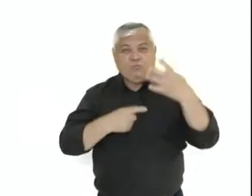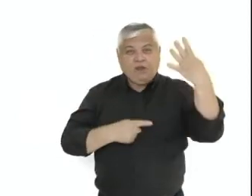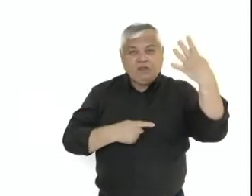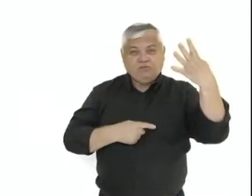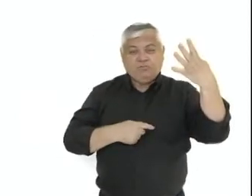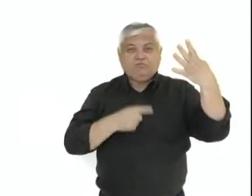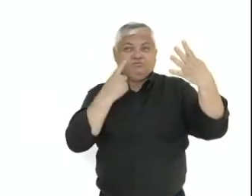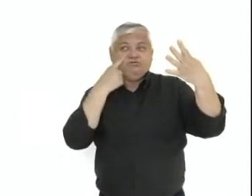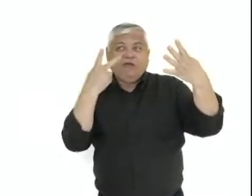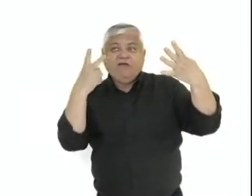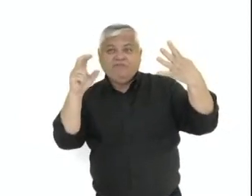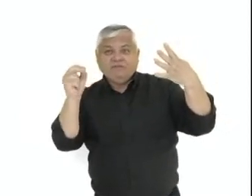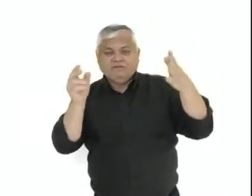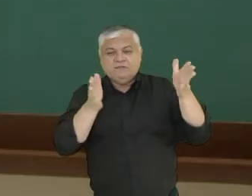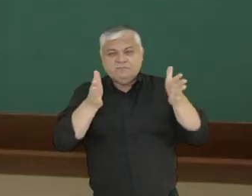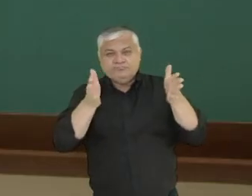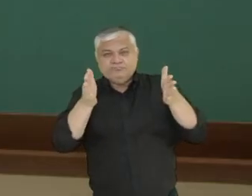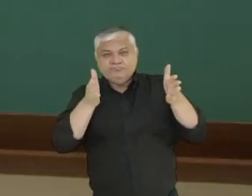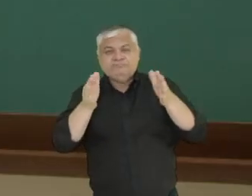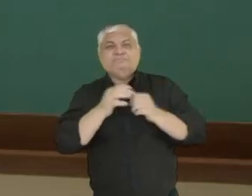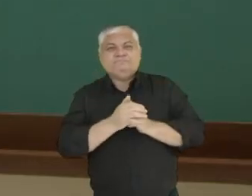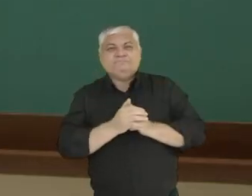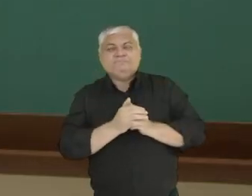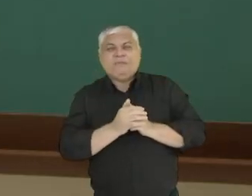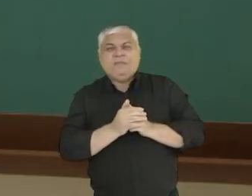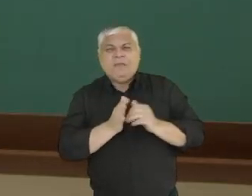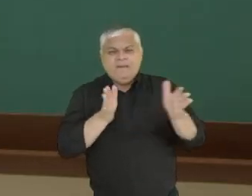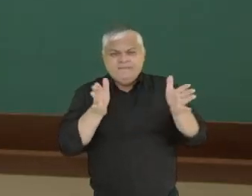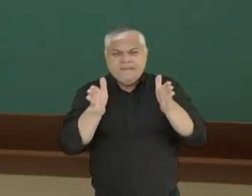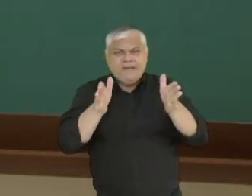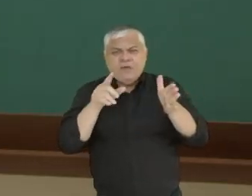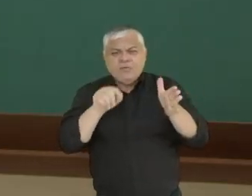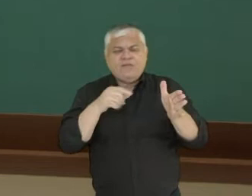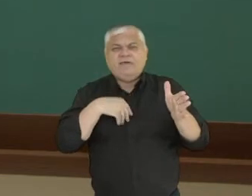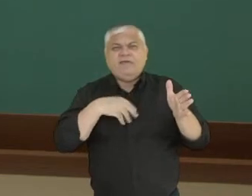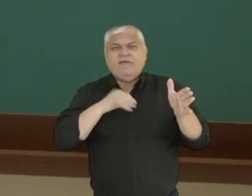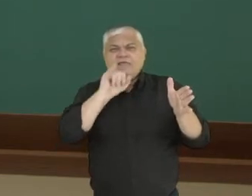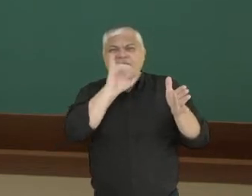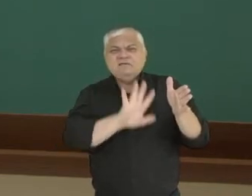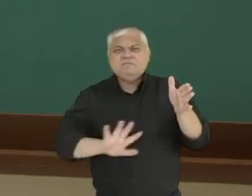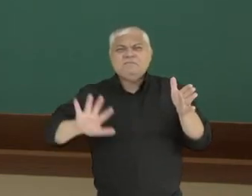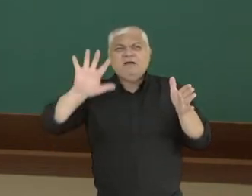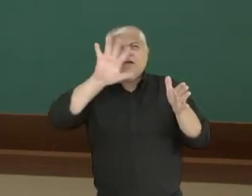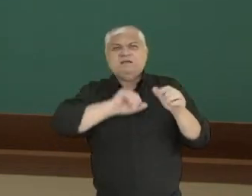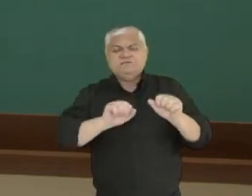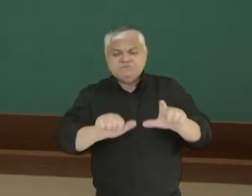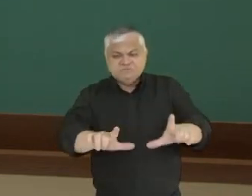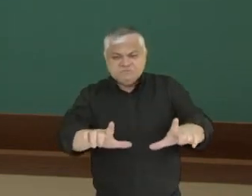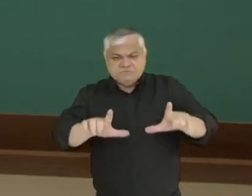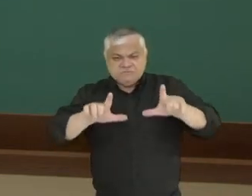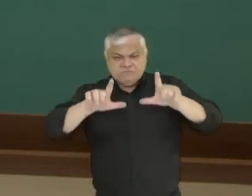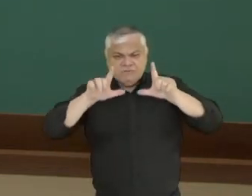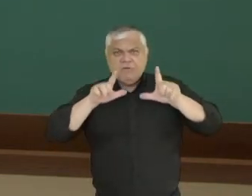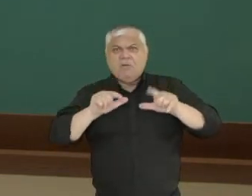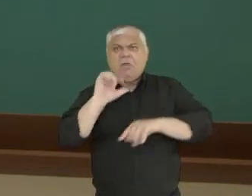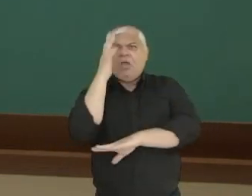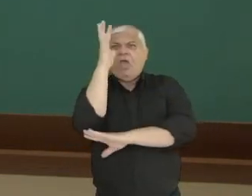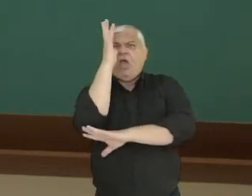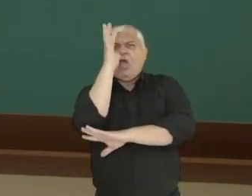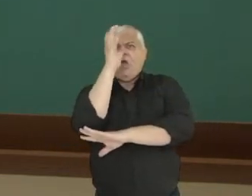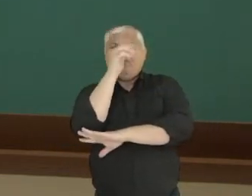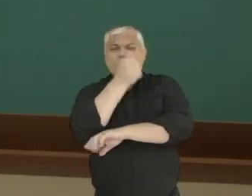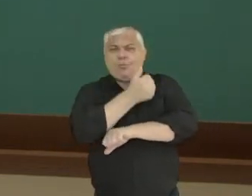20 de agosto. Então nós temos aqui alguns períodos e essas imagens mostram o avanço do desmatamento em uma área do